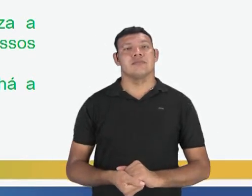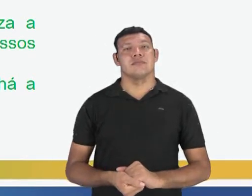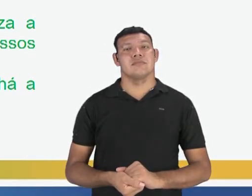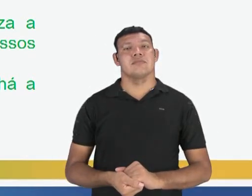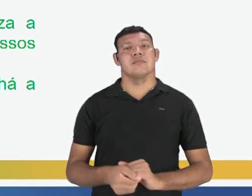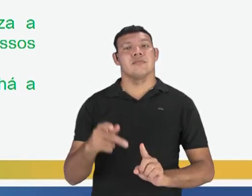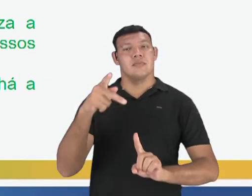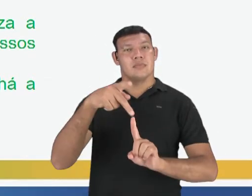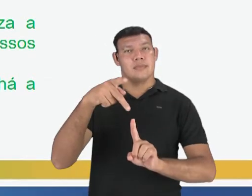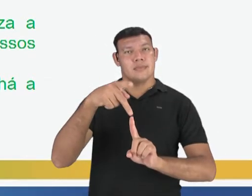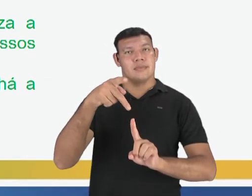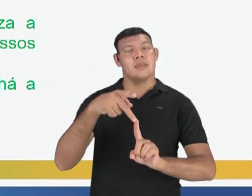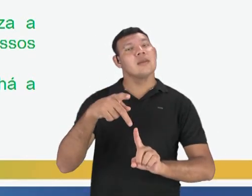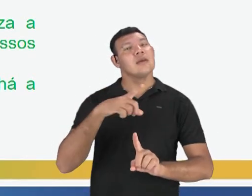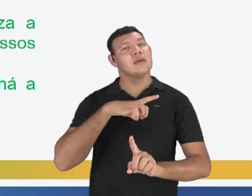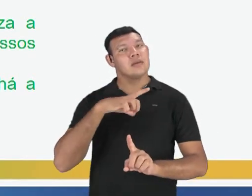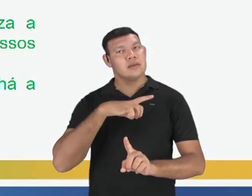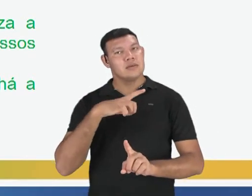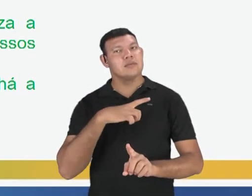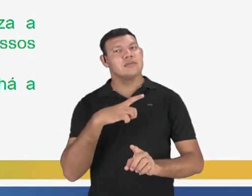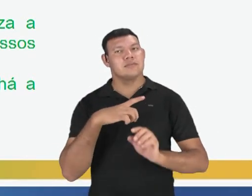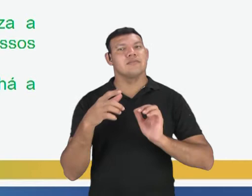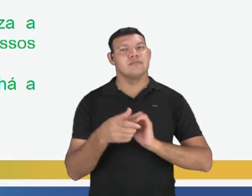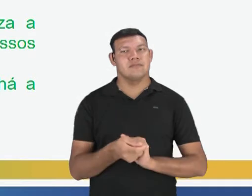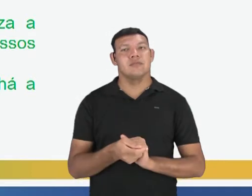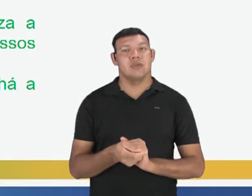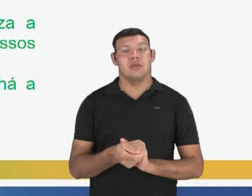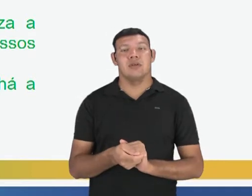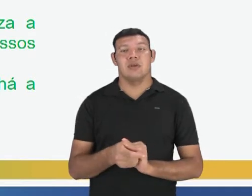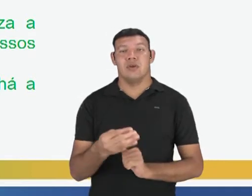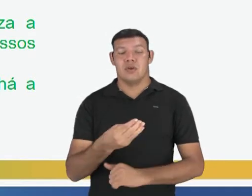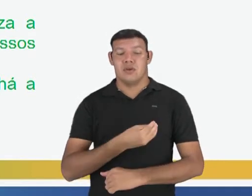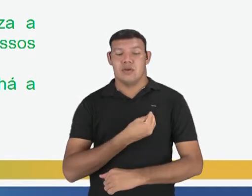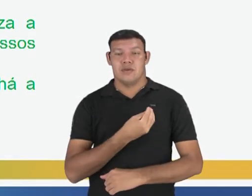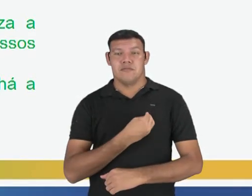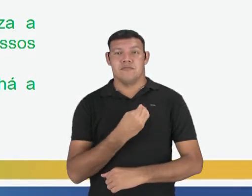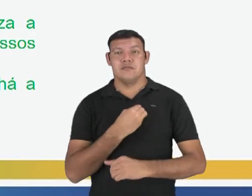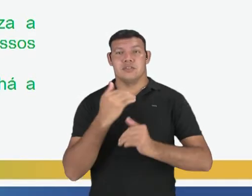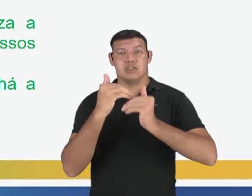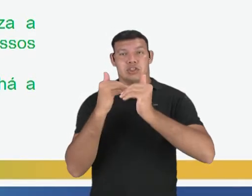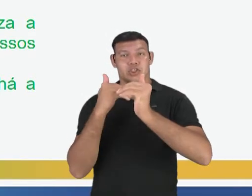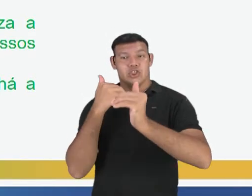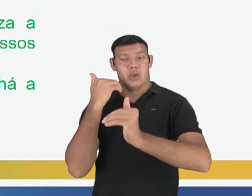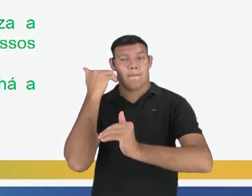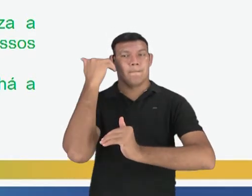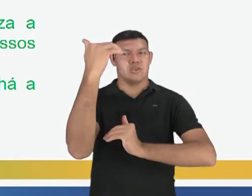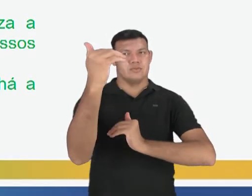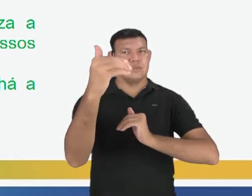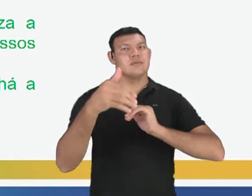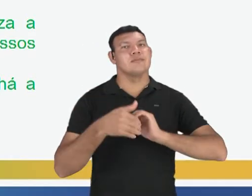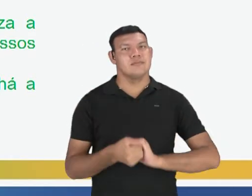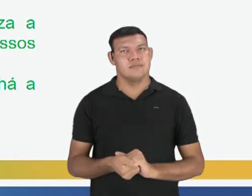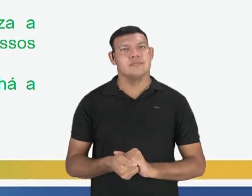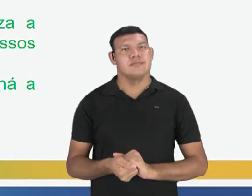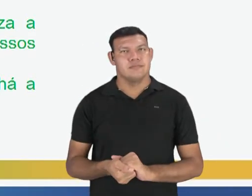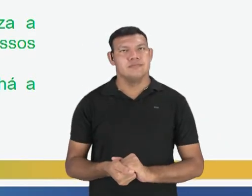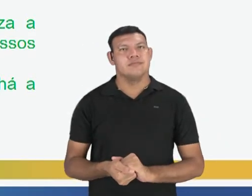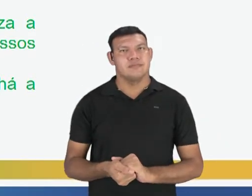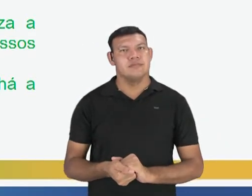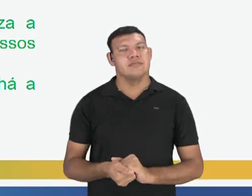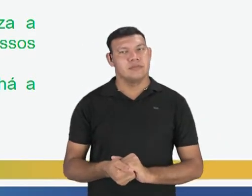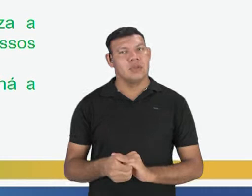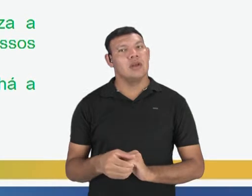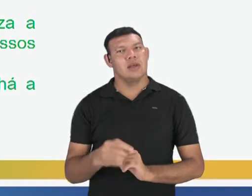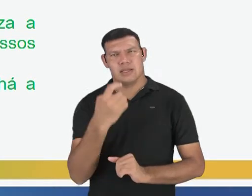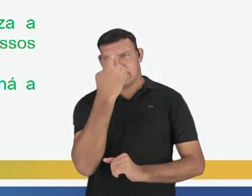de que há uma existência metafísica de uma realidade complexa e ideal. Ou seja, ele vai